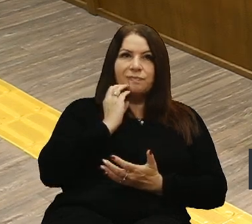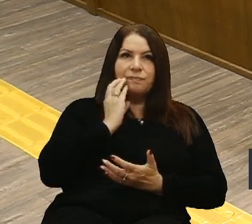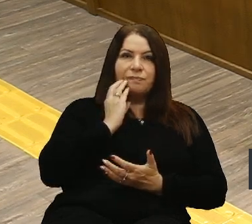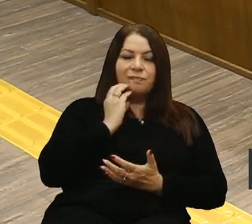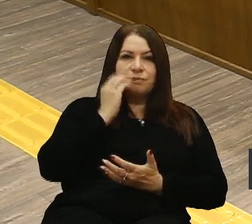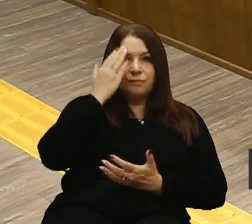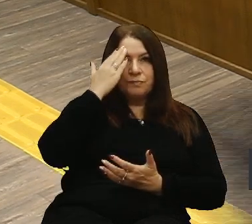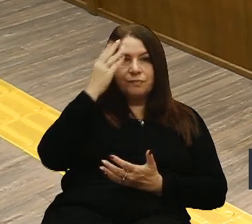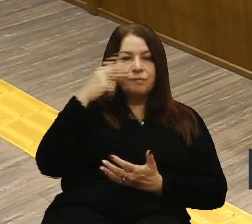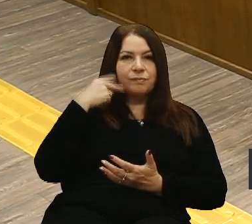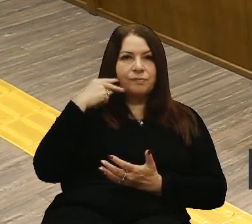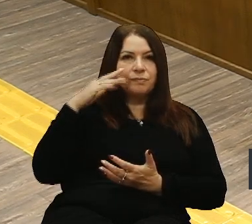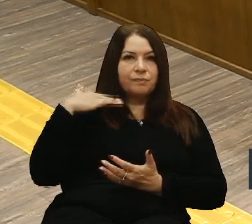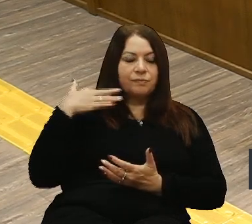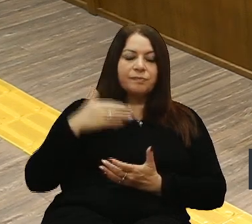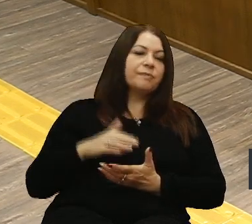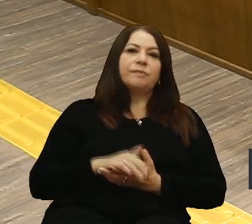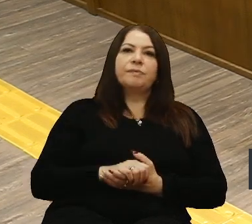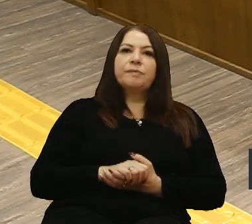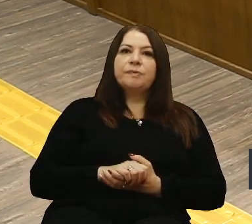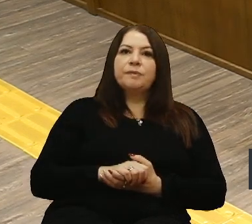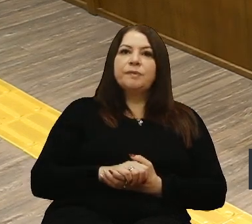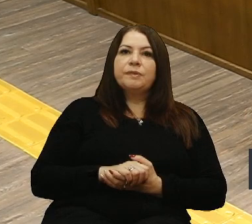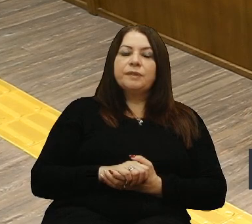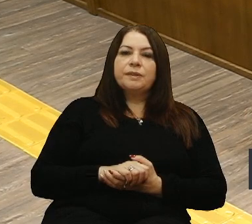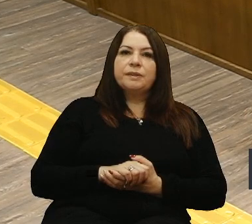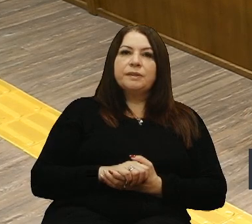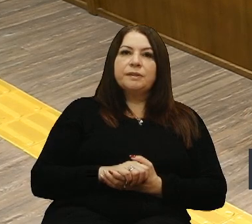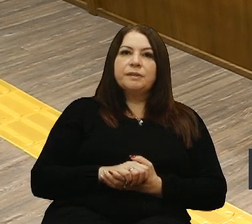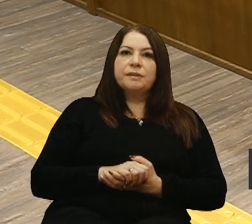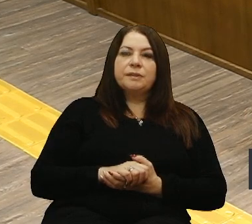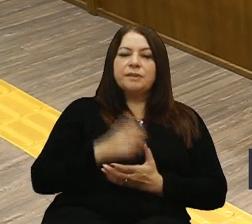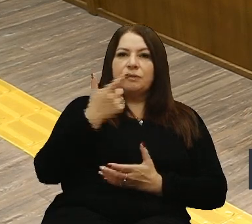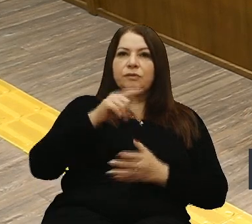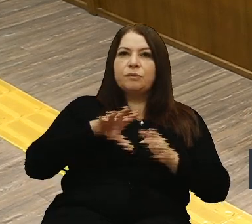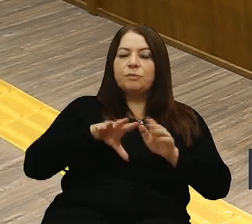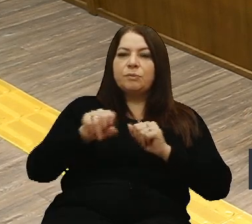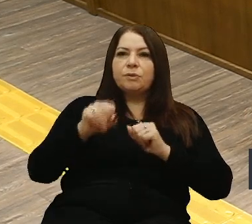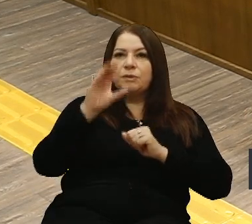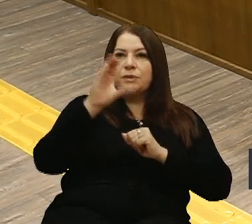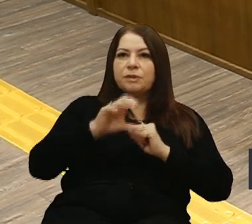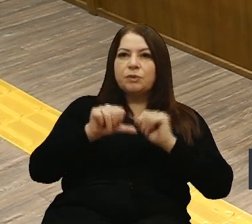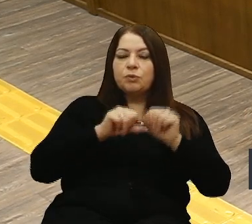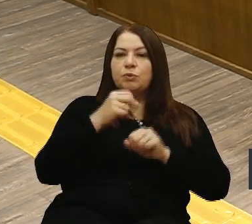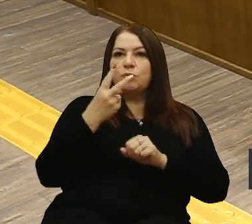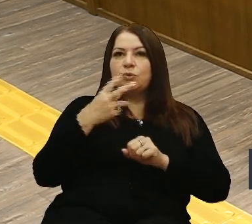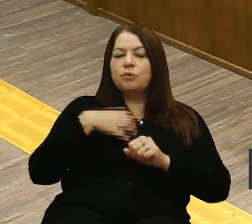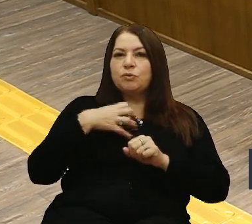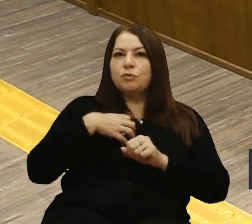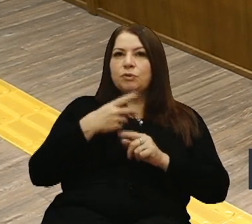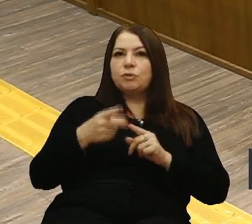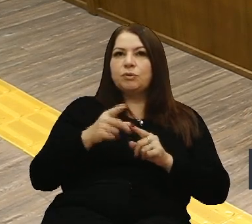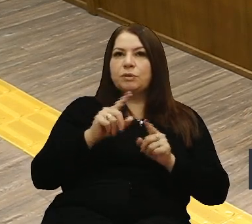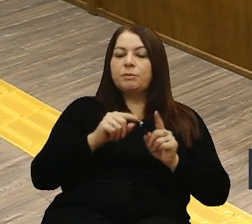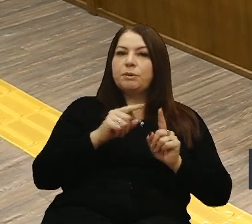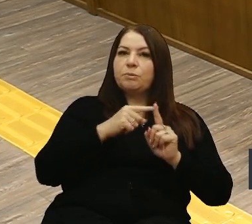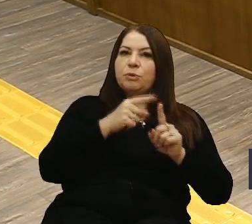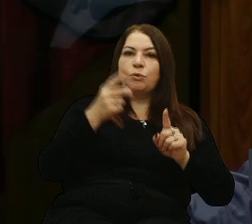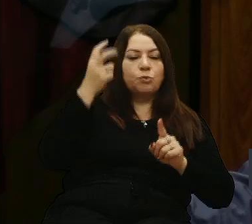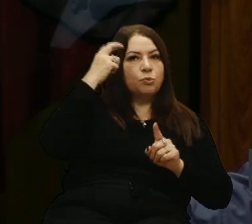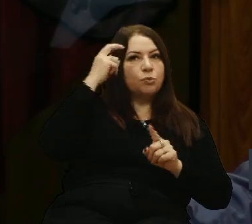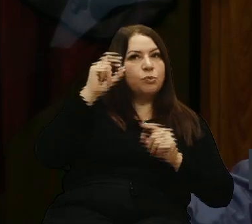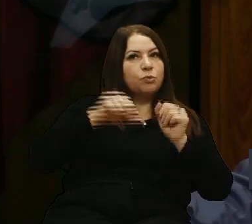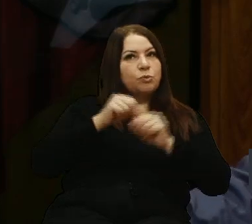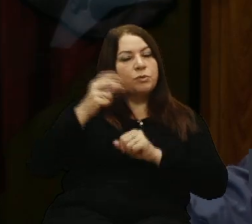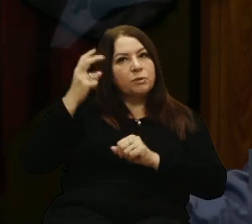Muito obrigado, vereador Andressa. Bom, eu acho que a formação da sociedade se dá de duas formas, né? Ou nós positivamos uma cultura, ou nós transformamos alguma